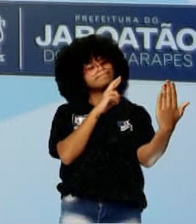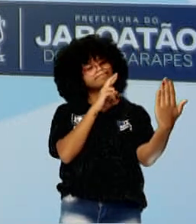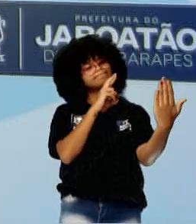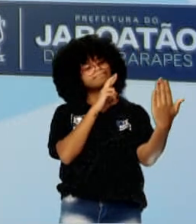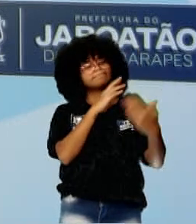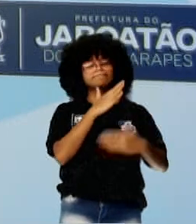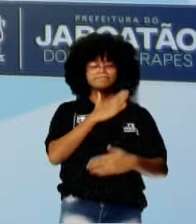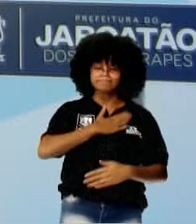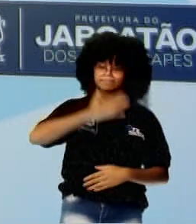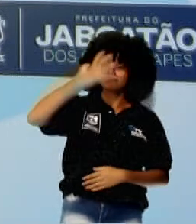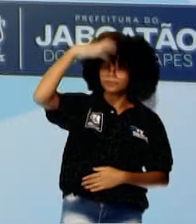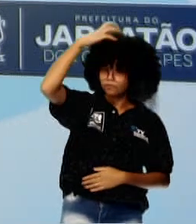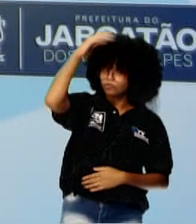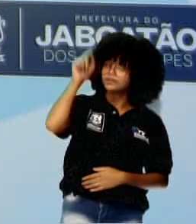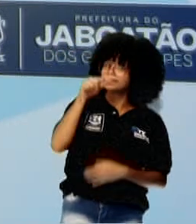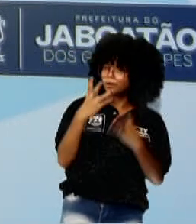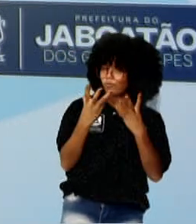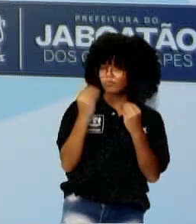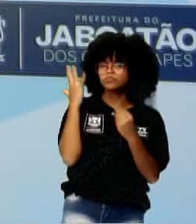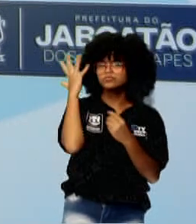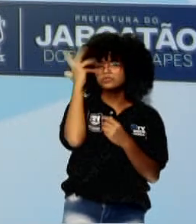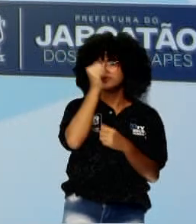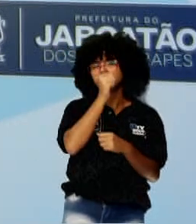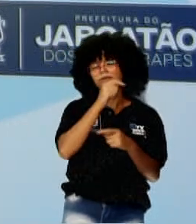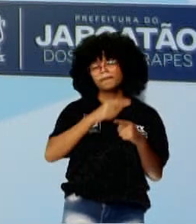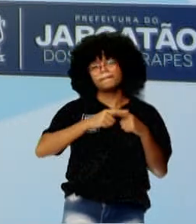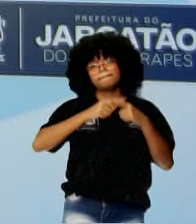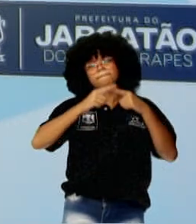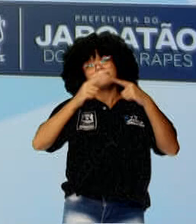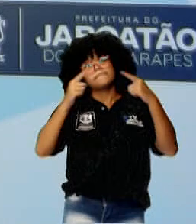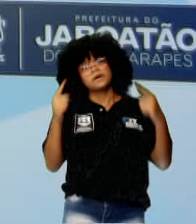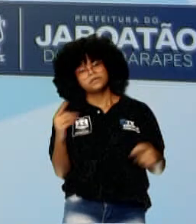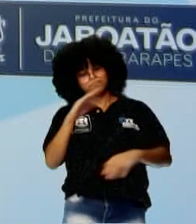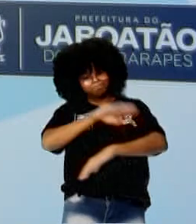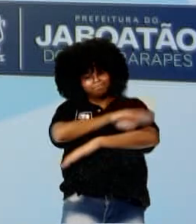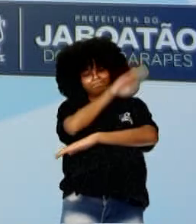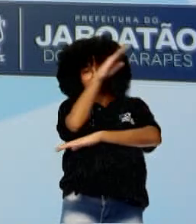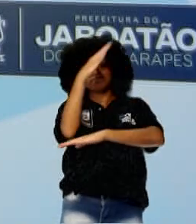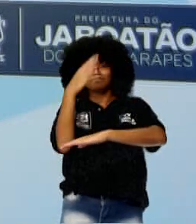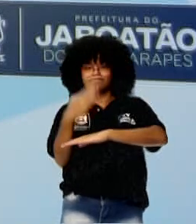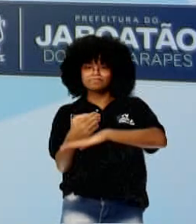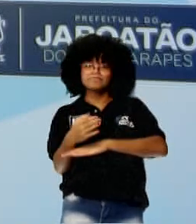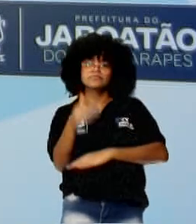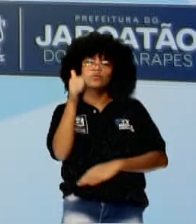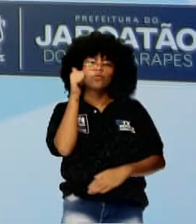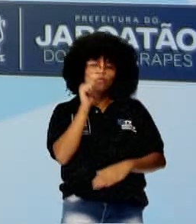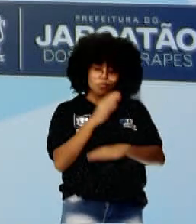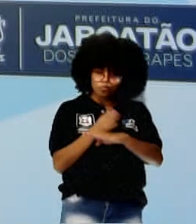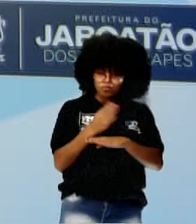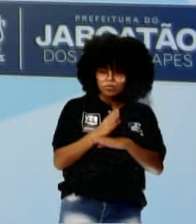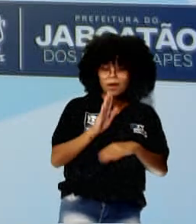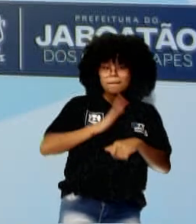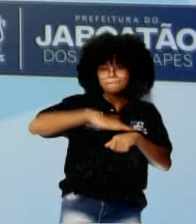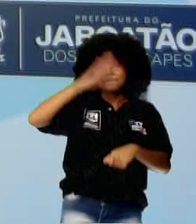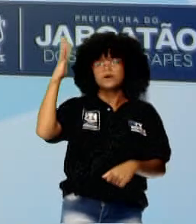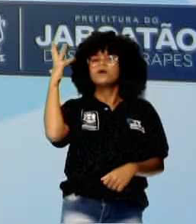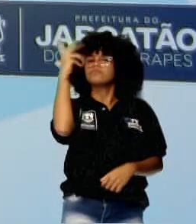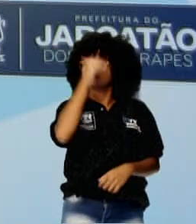rainha, tu és muito bela, porém, para além das montanhas, Branca de Neve é mais bela